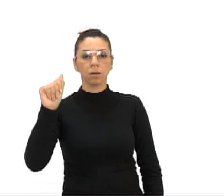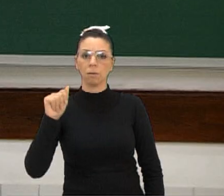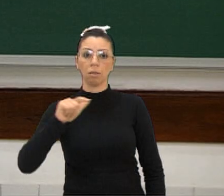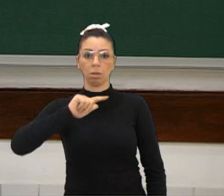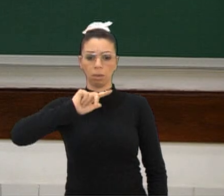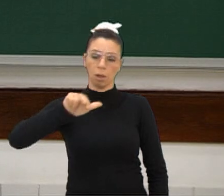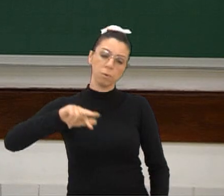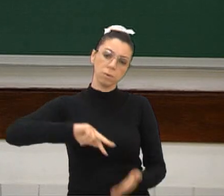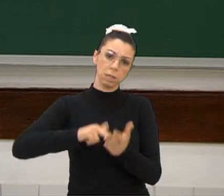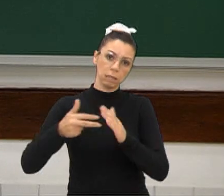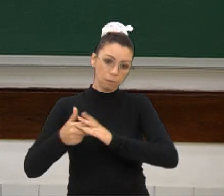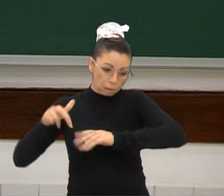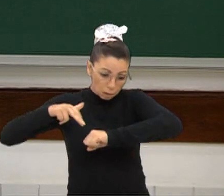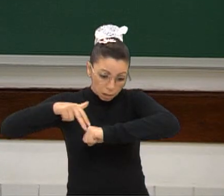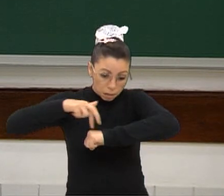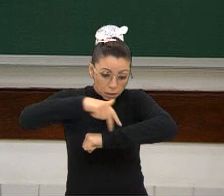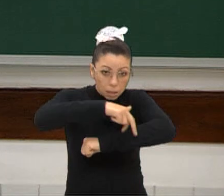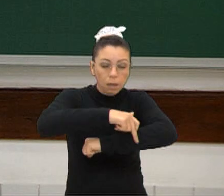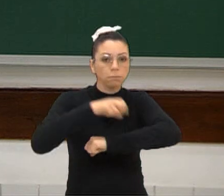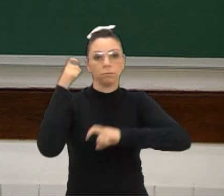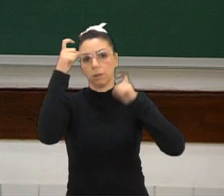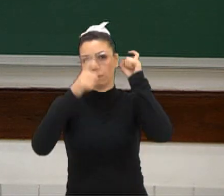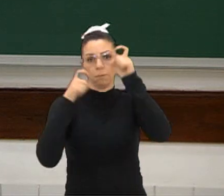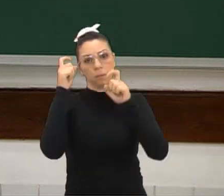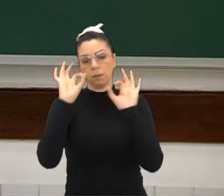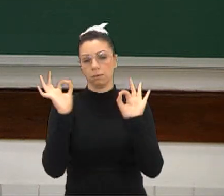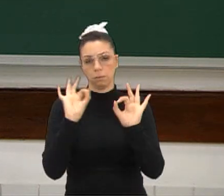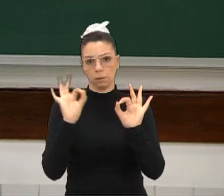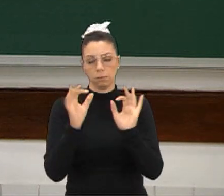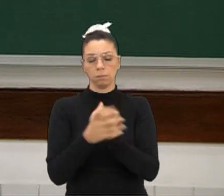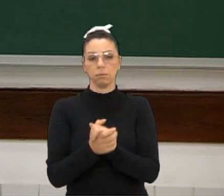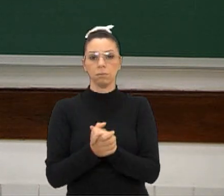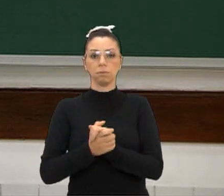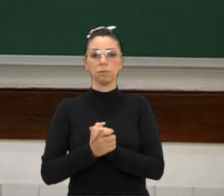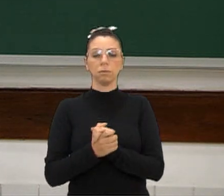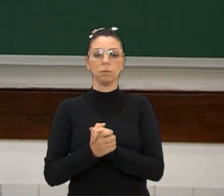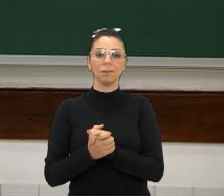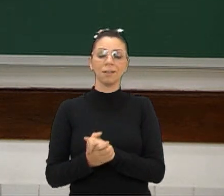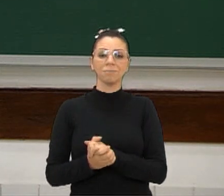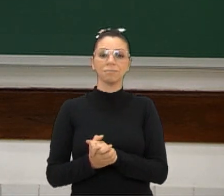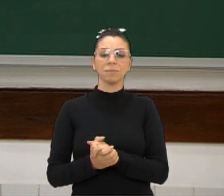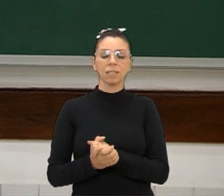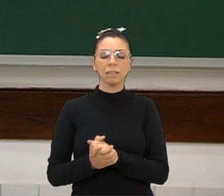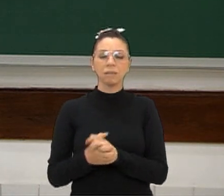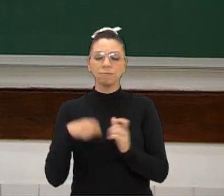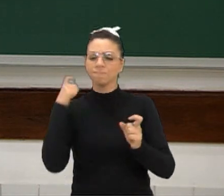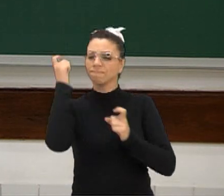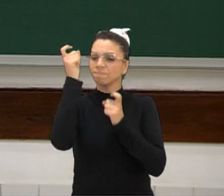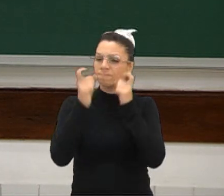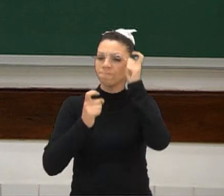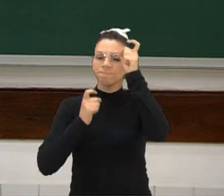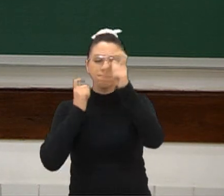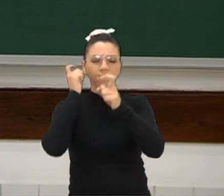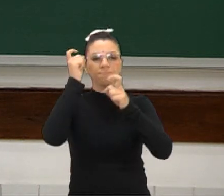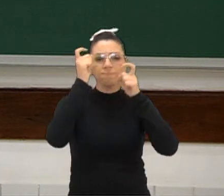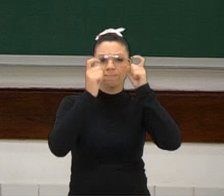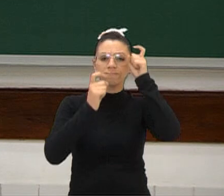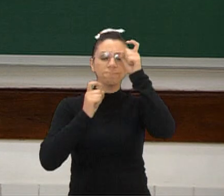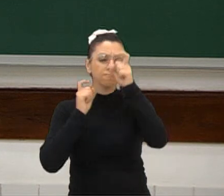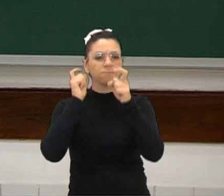andando, caminhando, preocupado, certo? Quer dizer que ele está sempre preocupado, ultimamente ele